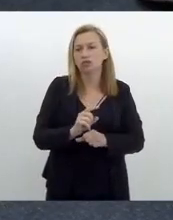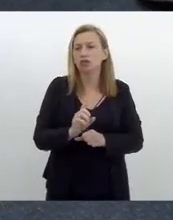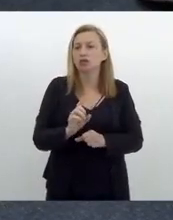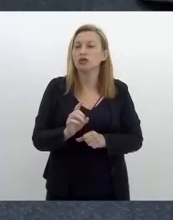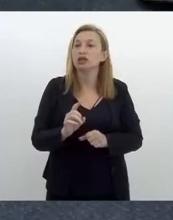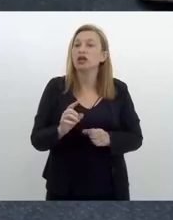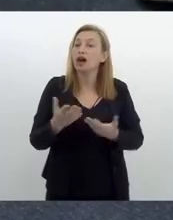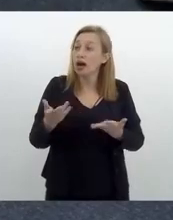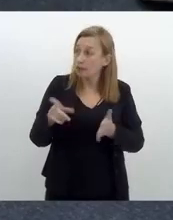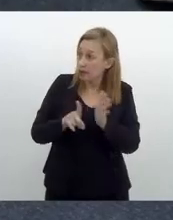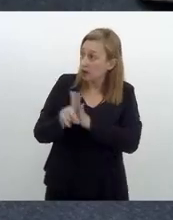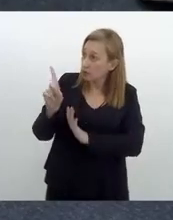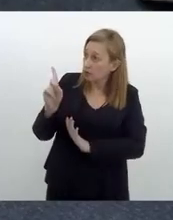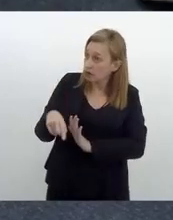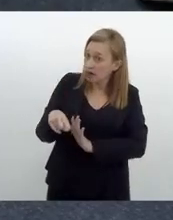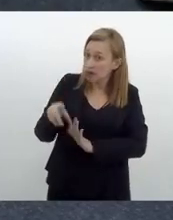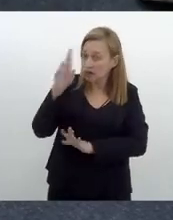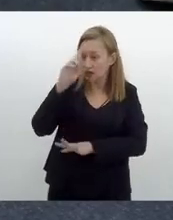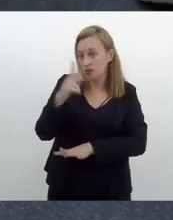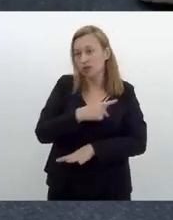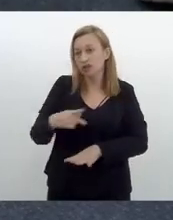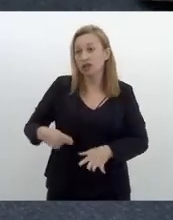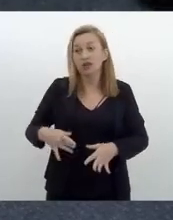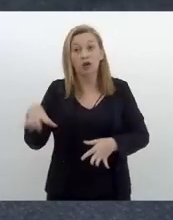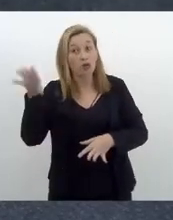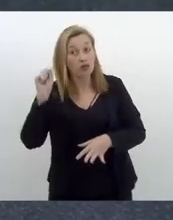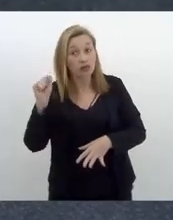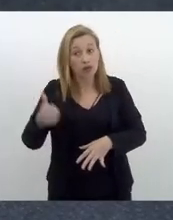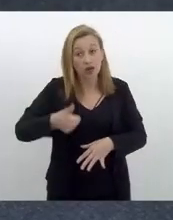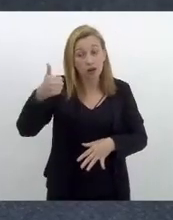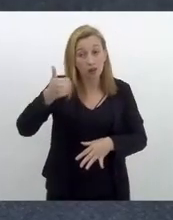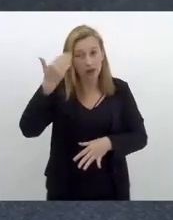indagação, presidente, por favor, para ouvir, para a gente conseguir entender.